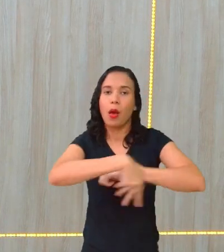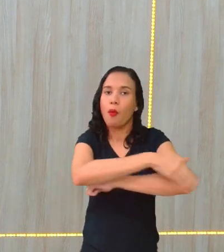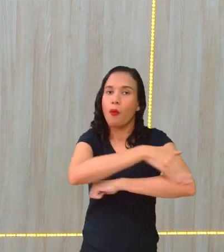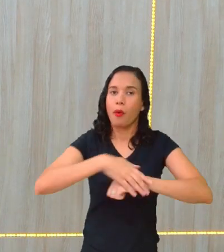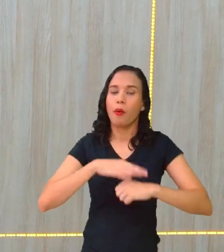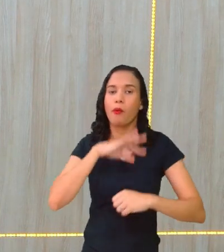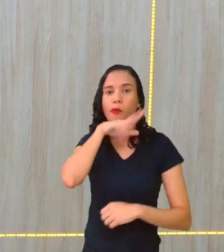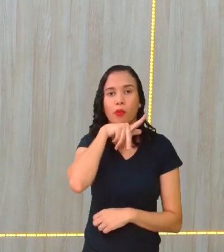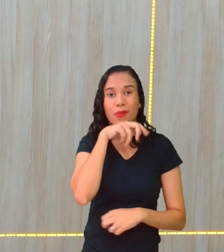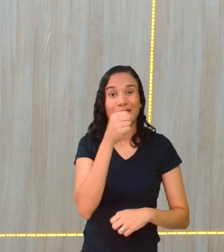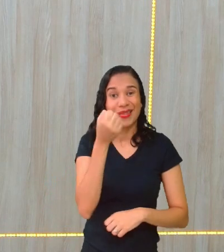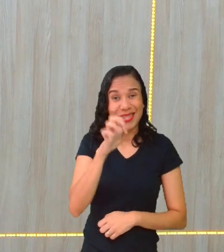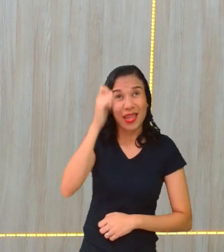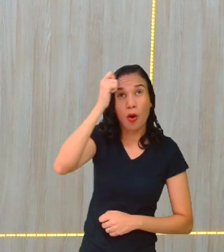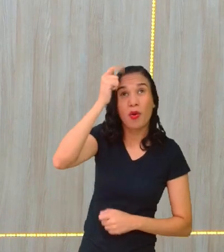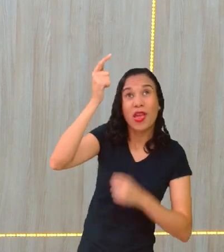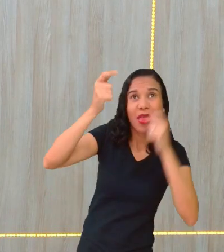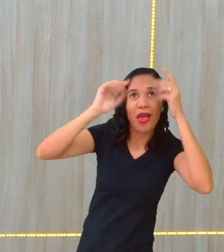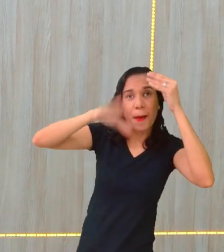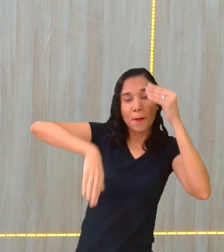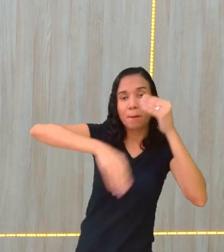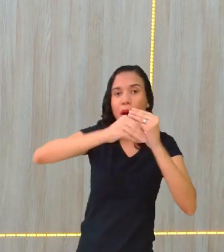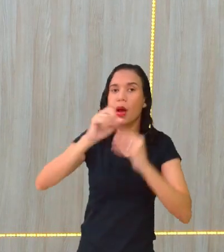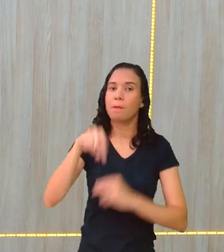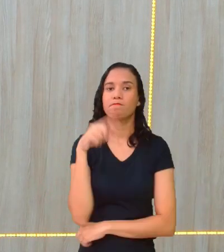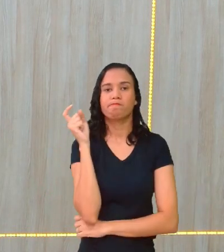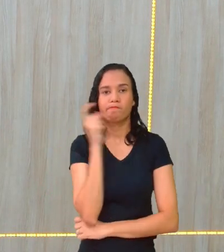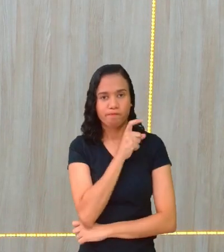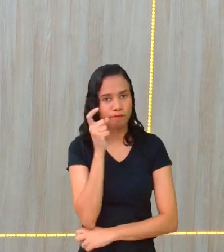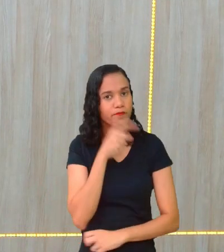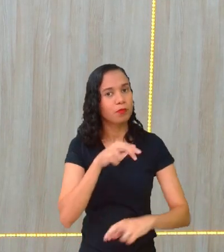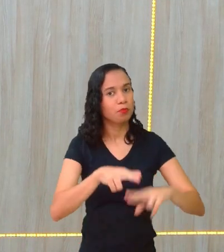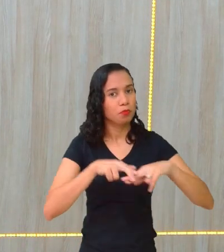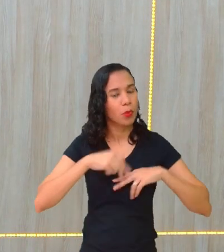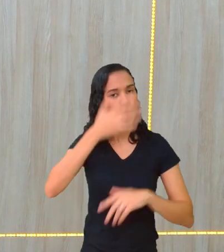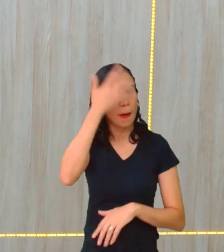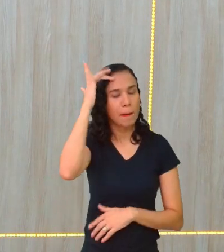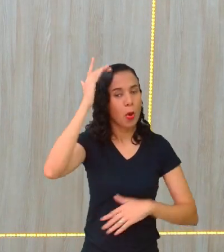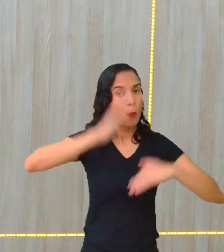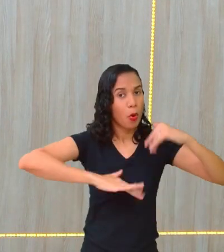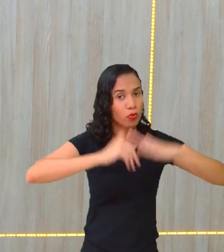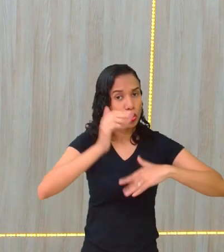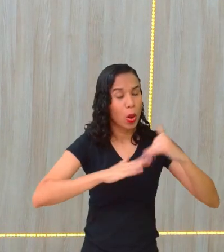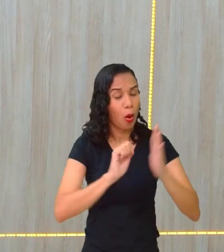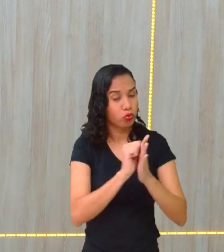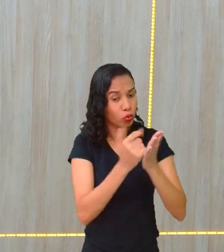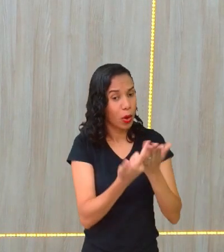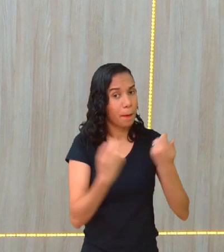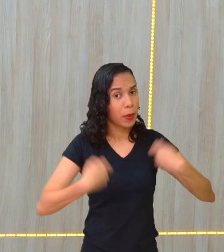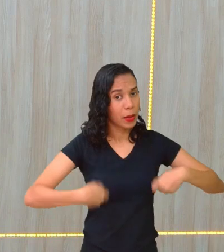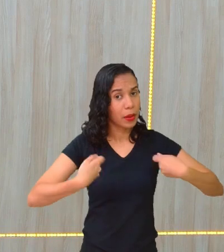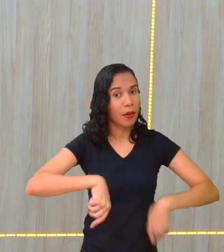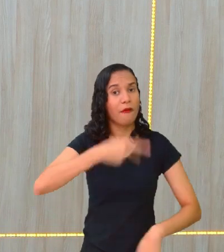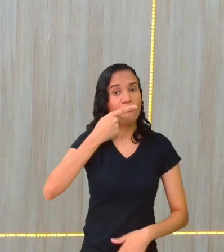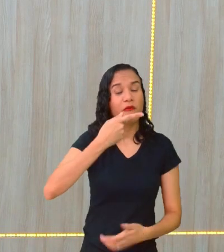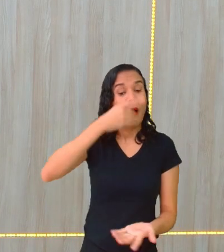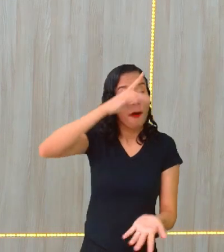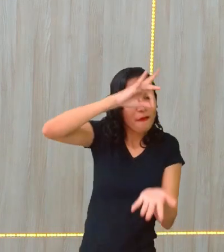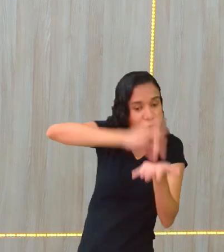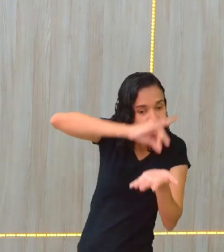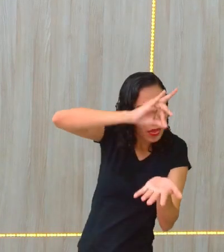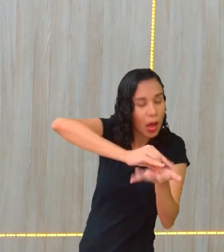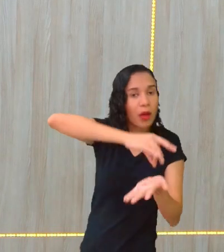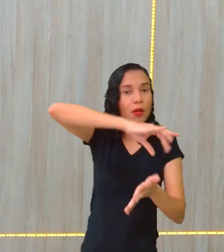Então, o jornalista ele tem todo um preciosismo com relação à veracidade da organização dos fatos